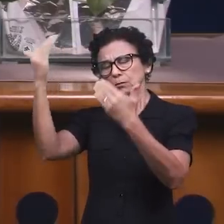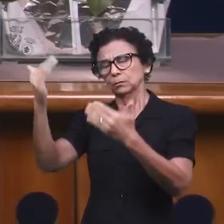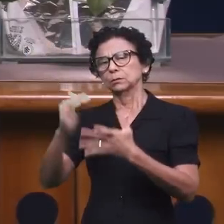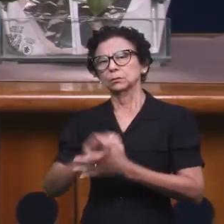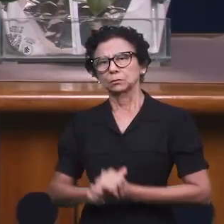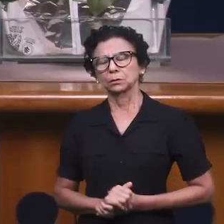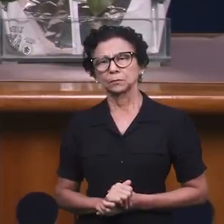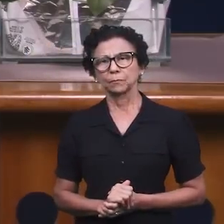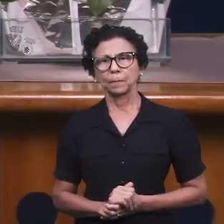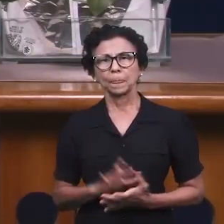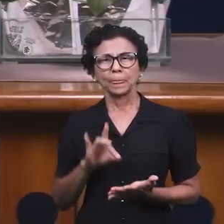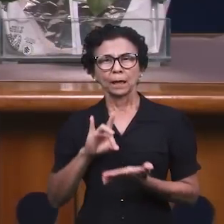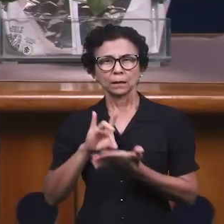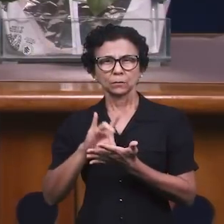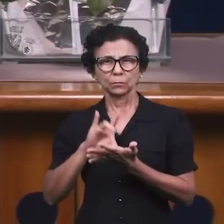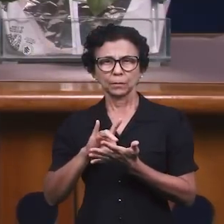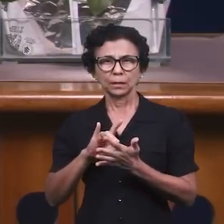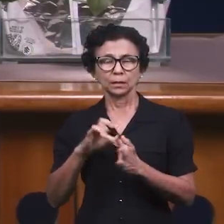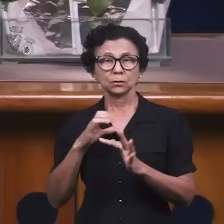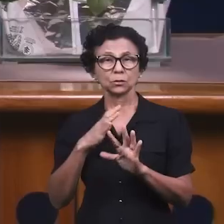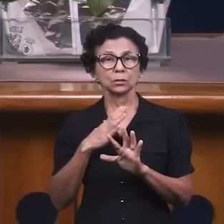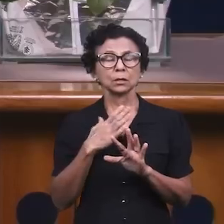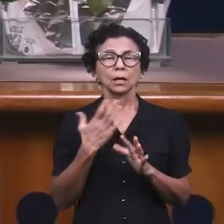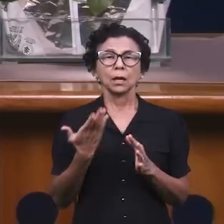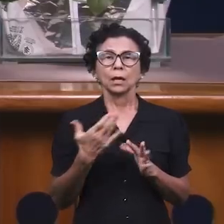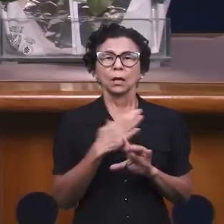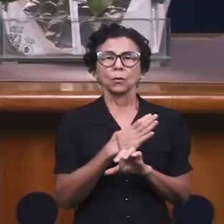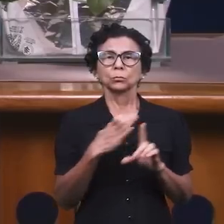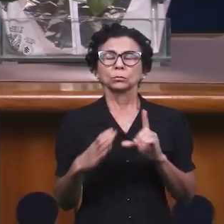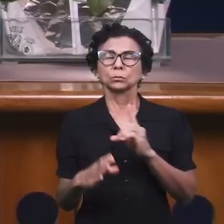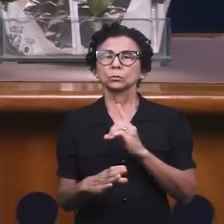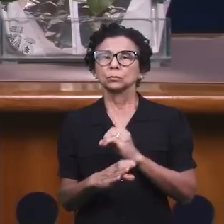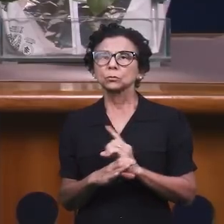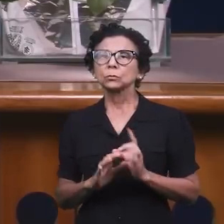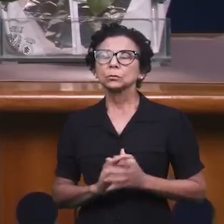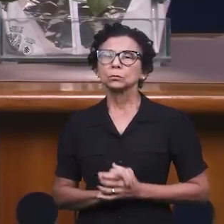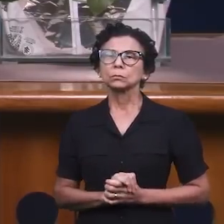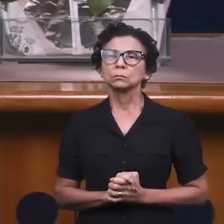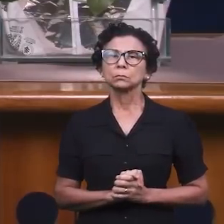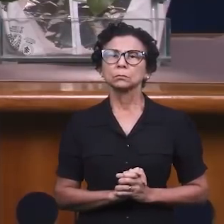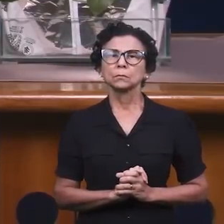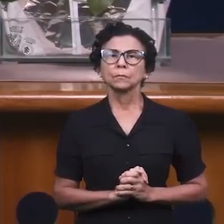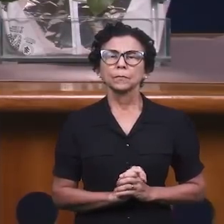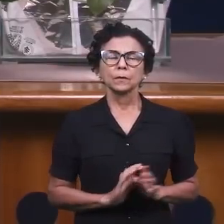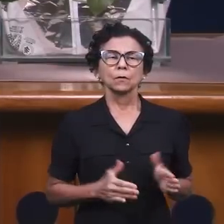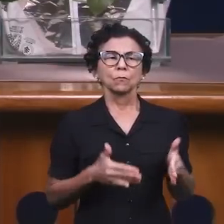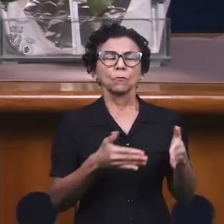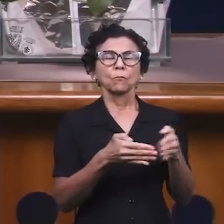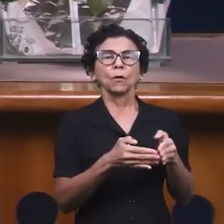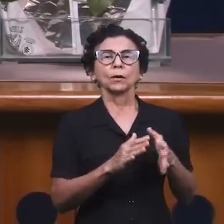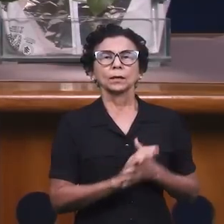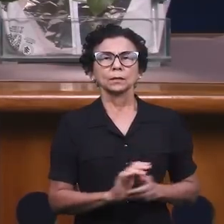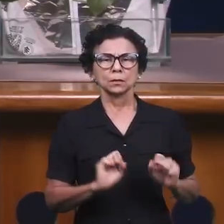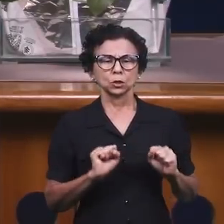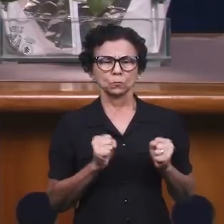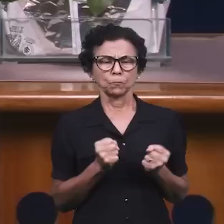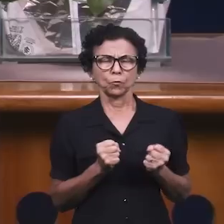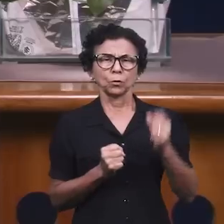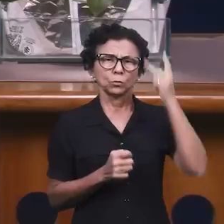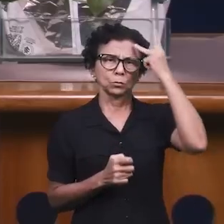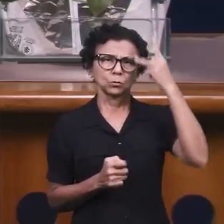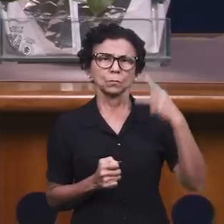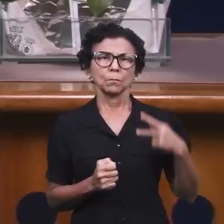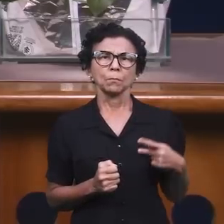cultos atuais, eles dão uma ênfase muito grande em força humana, em práticas